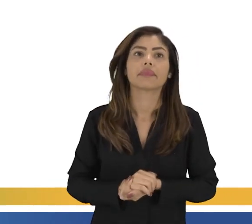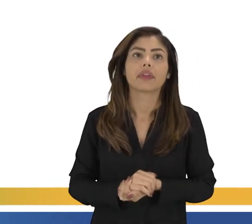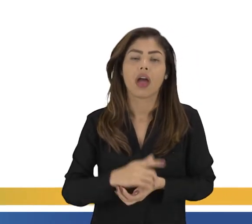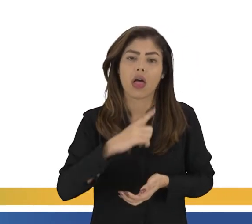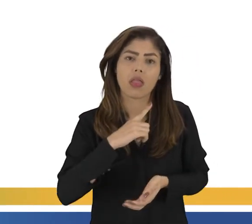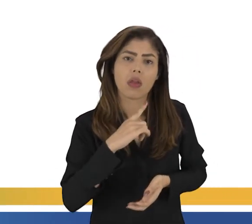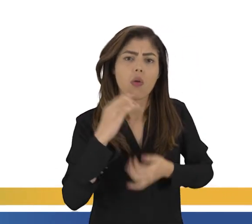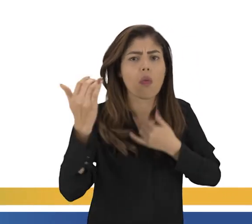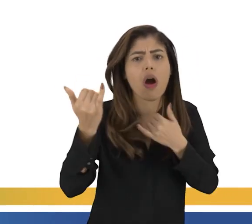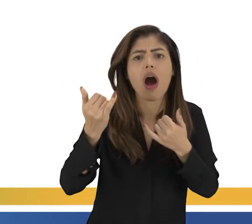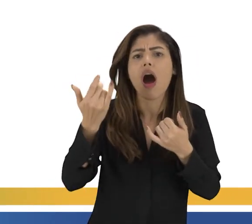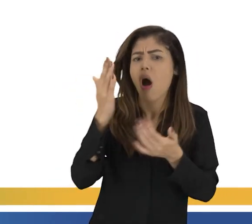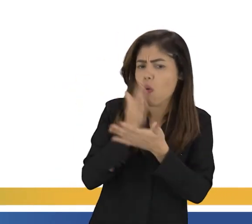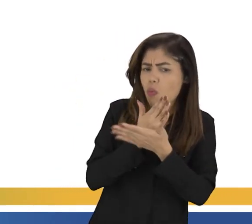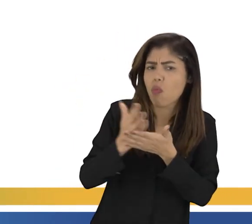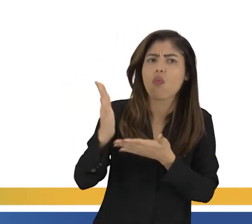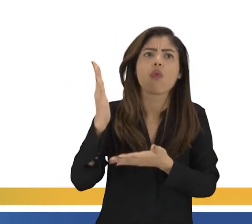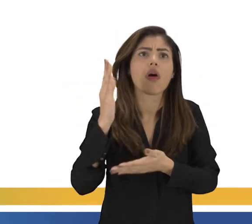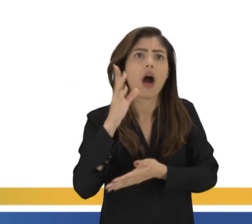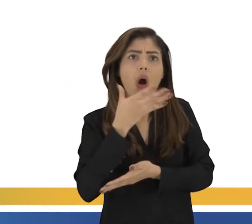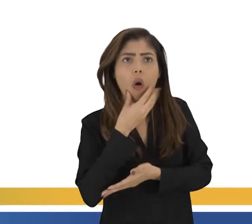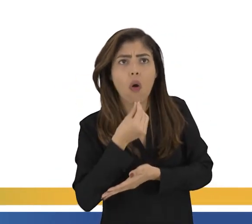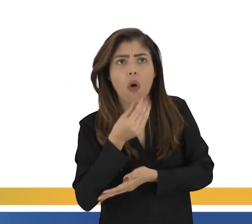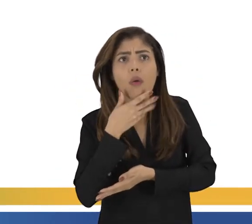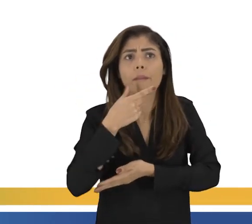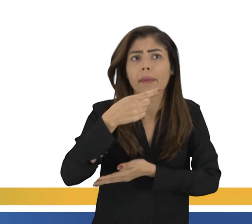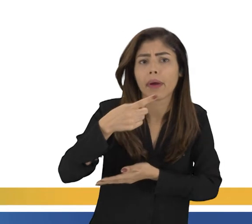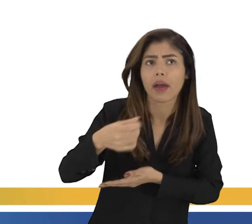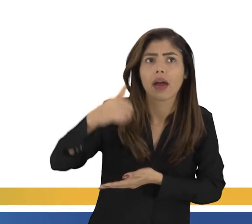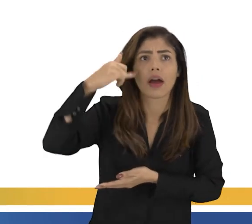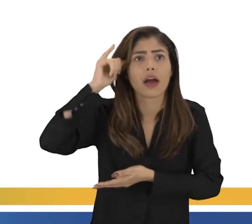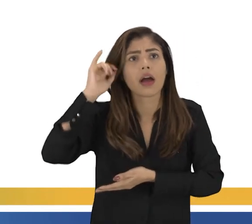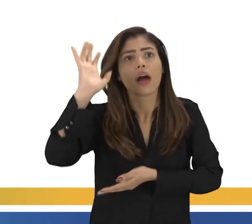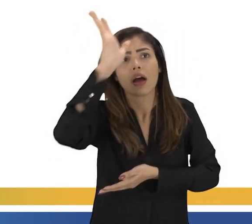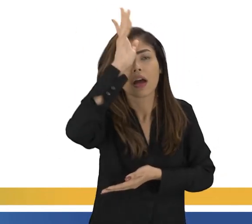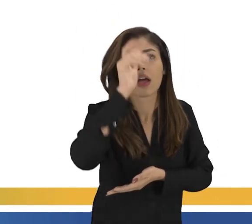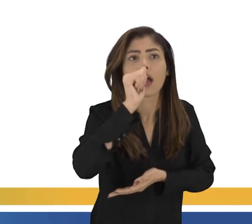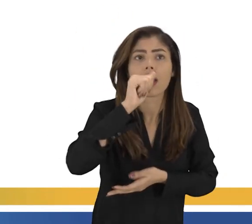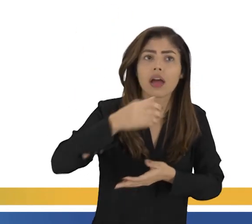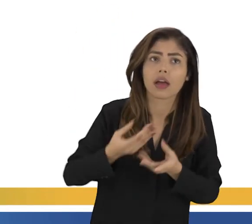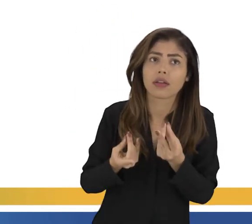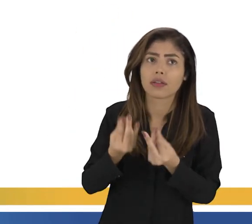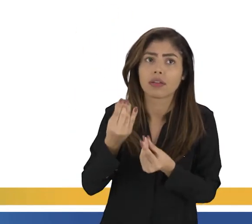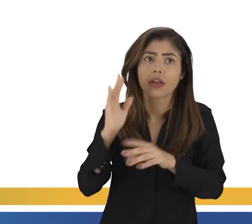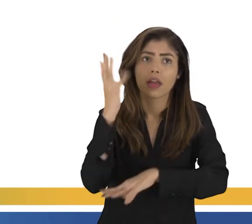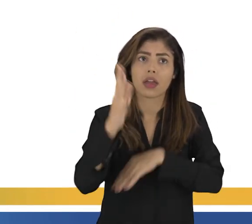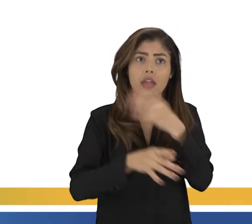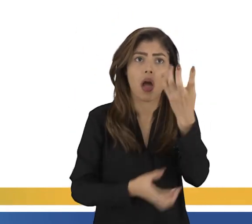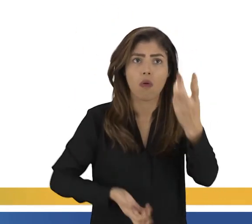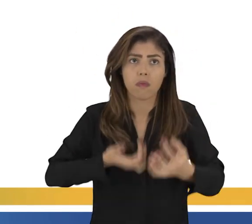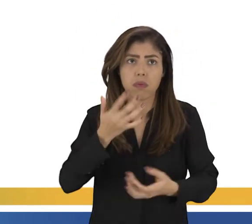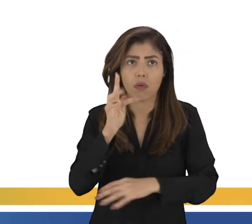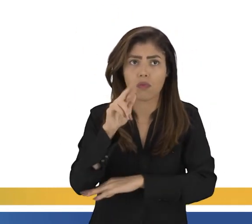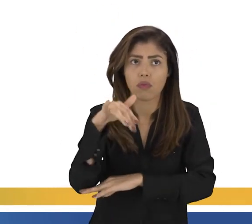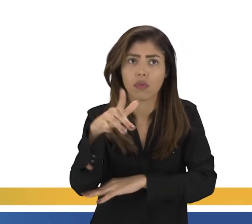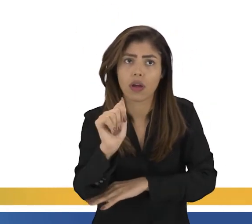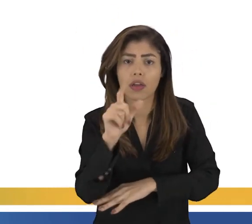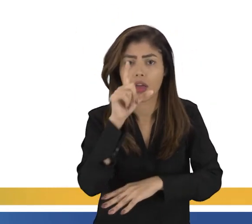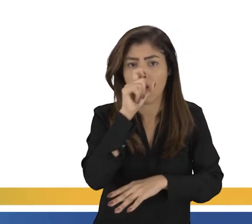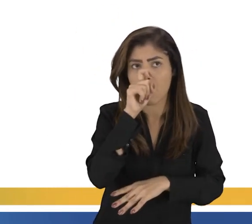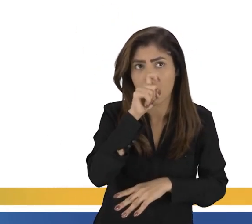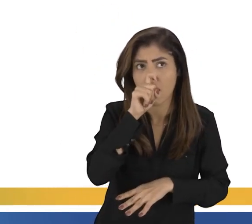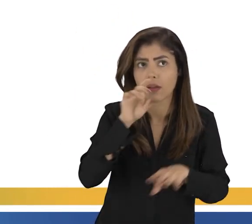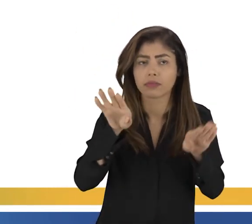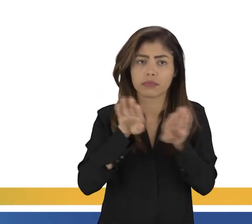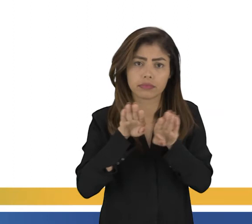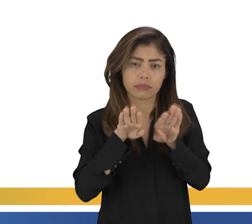algumas informações, né, para o homem, bactérias, vaca, galinha, capim, cobra, gafanhoto, fungo e gavião. Esses